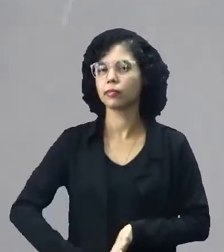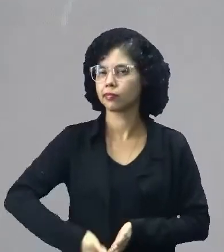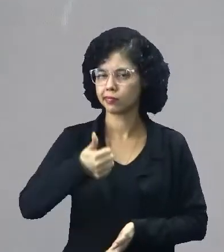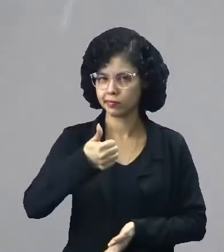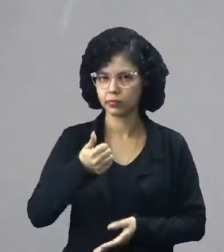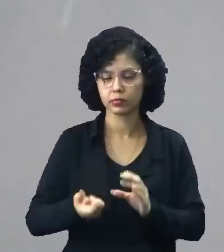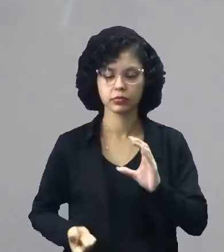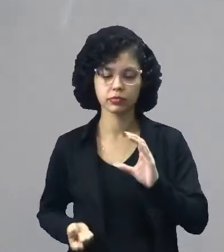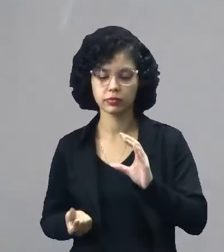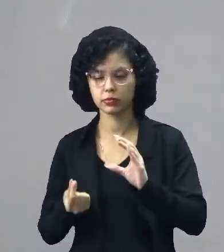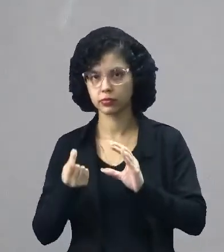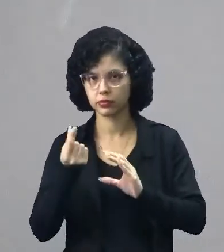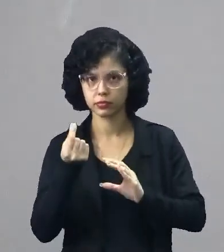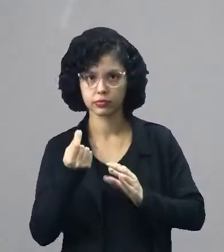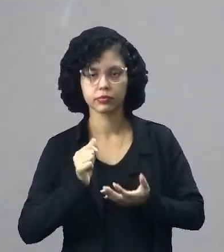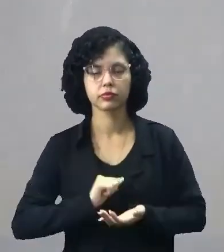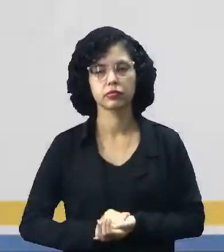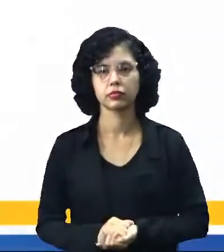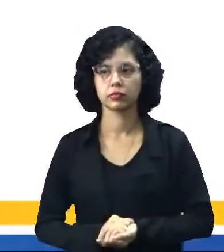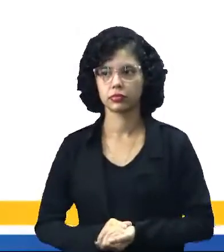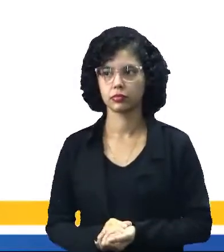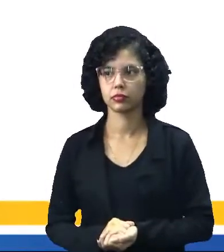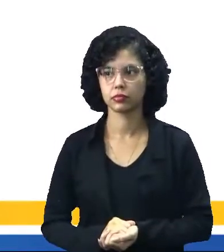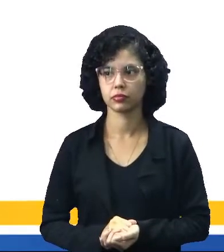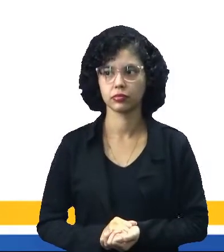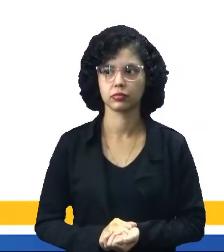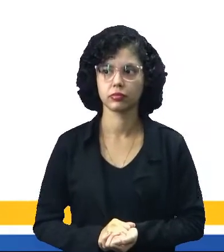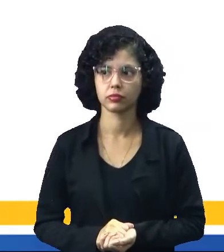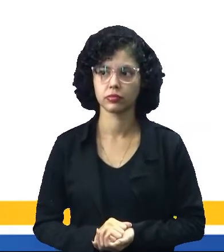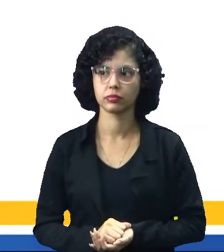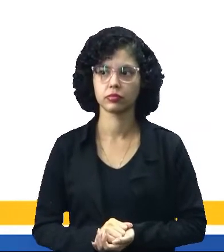positivos do capitalismo. Vamos lá?